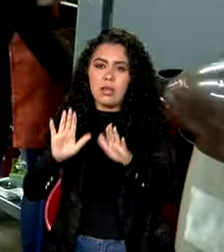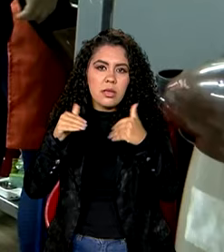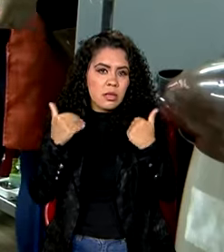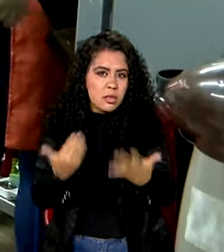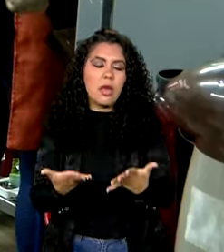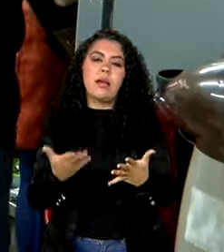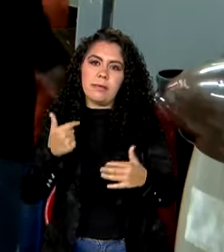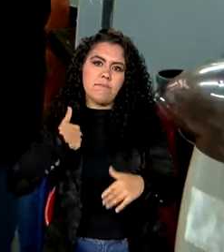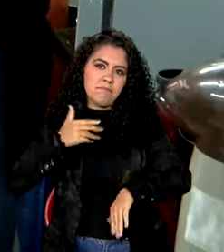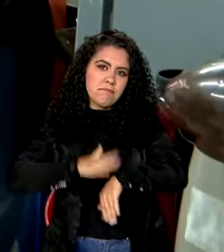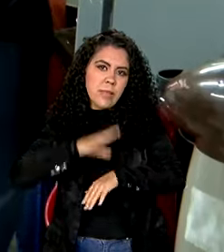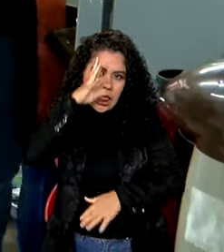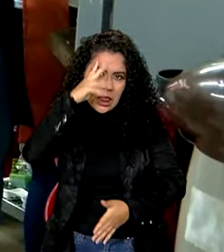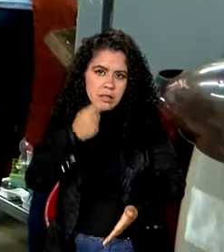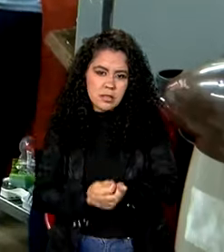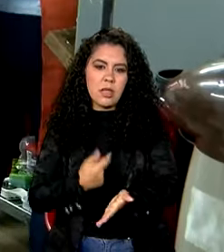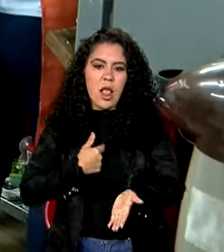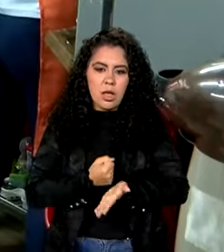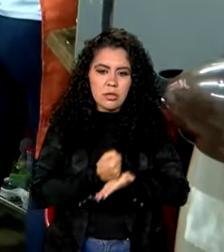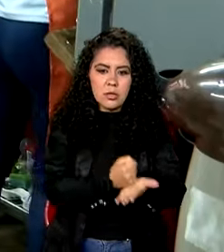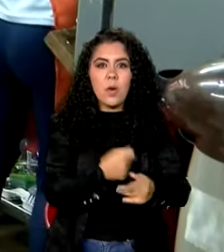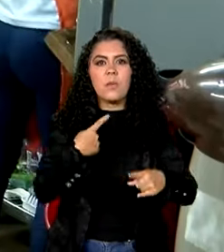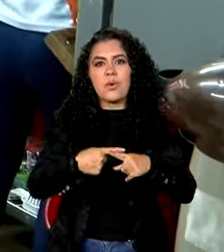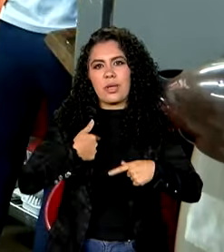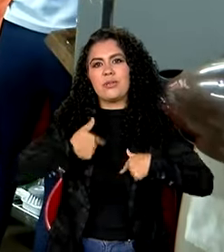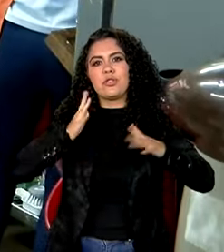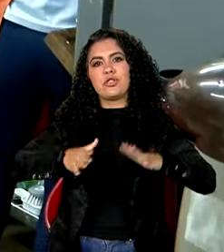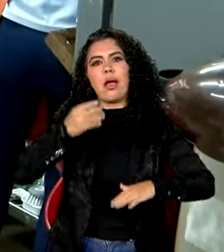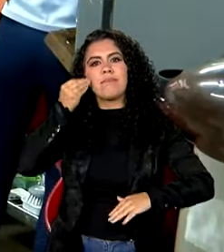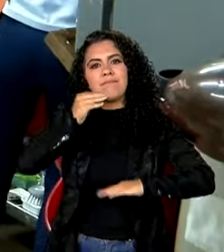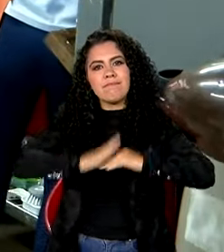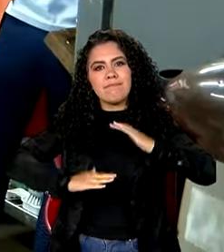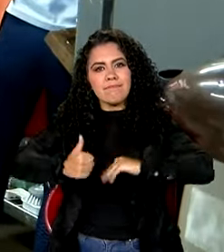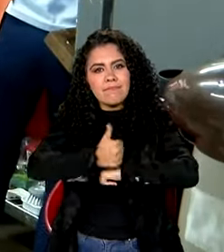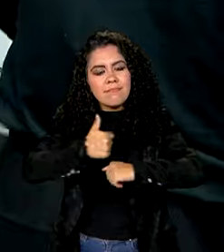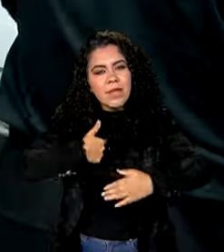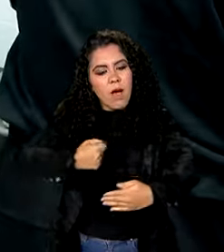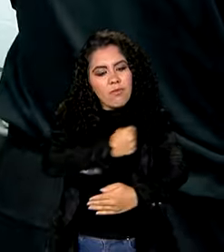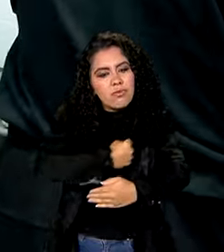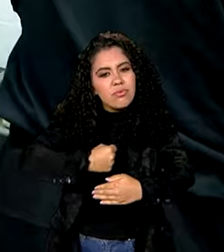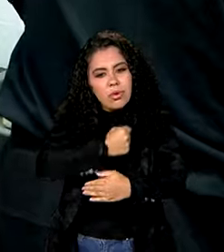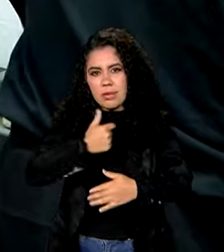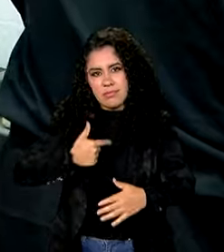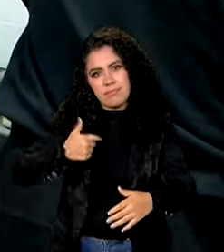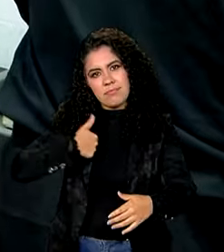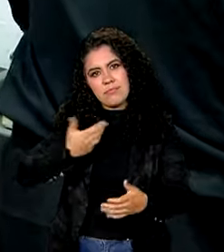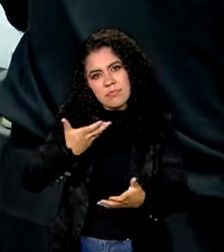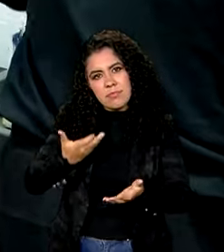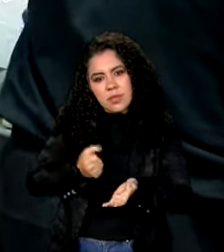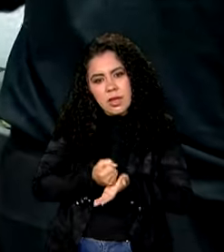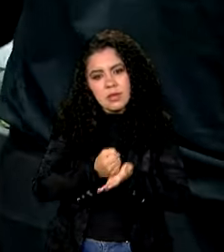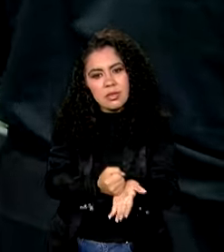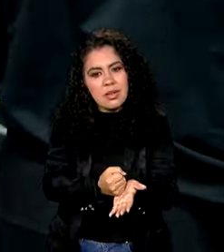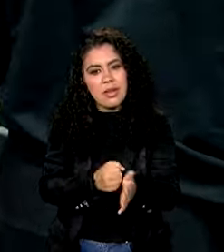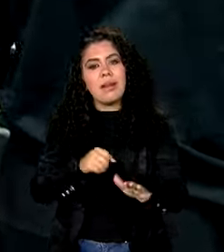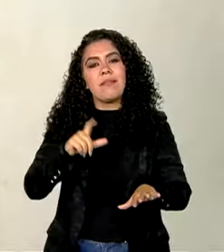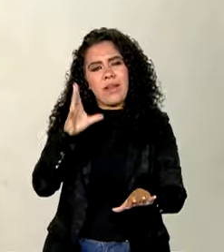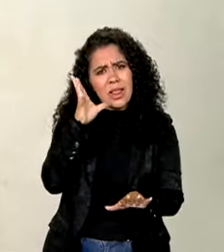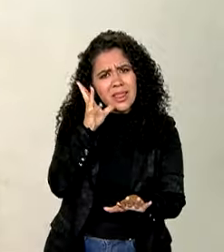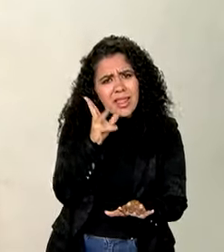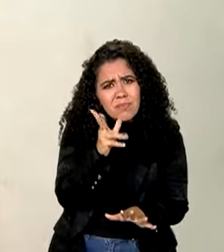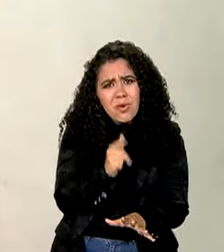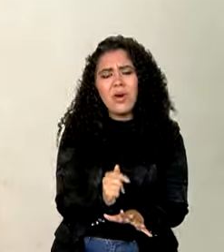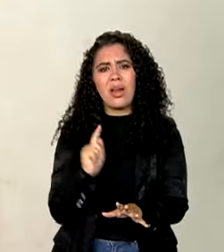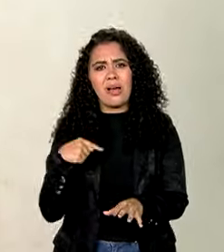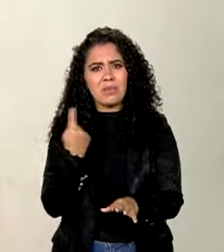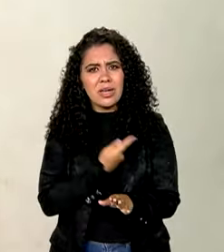decidi ajudar aqui também, como cozinho para muita gente, decidi ajudar aqui na cozinha. Vamos demorar um pouco para se reerguer, a